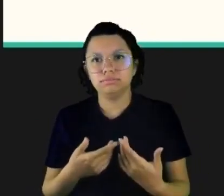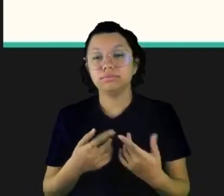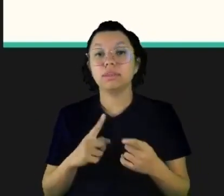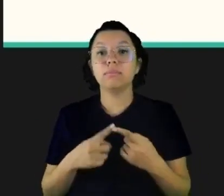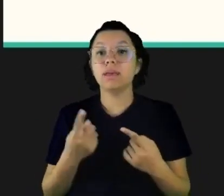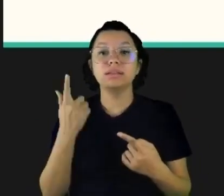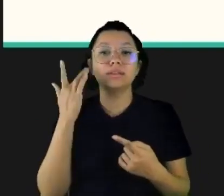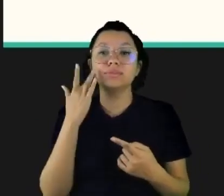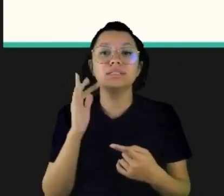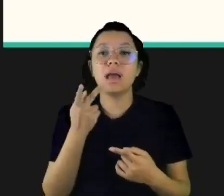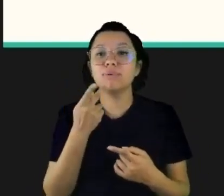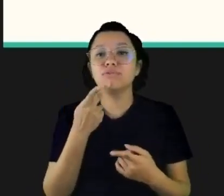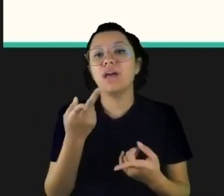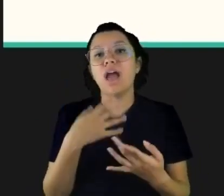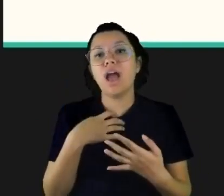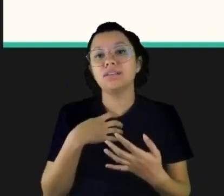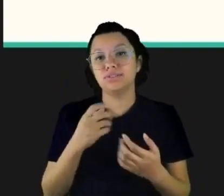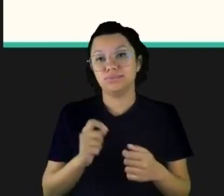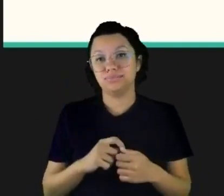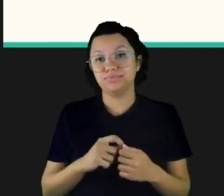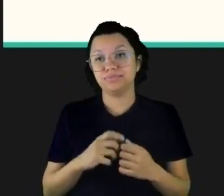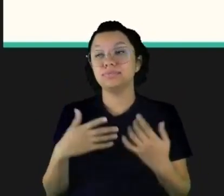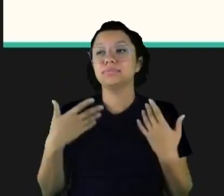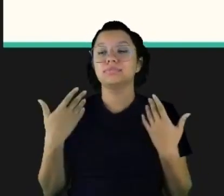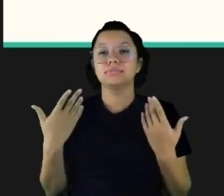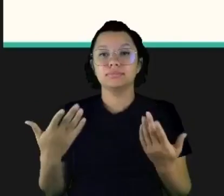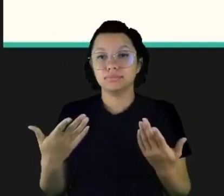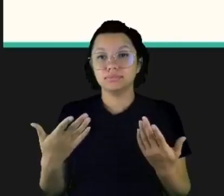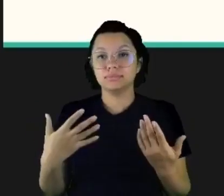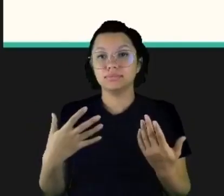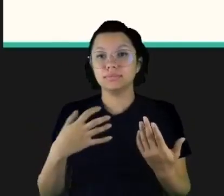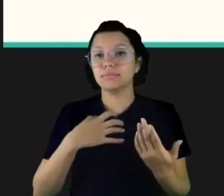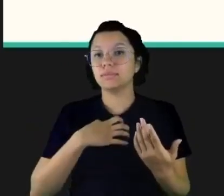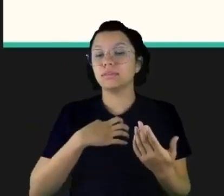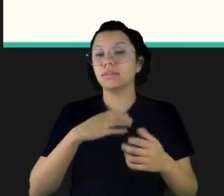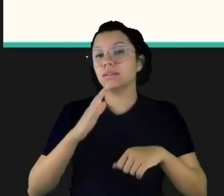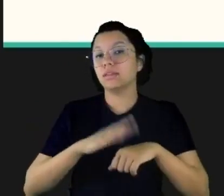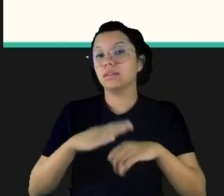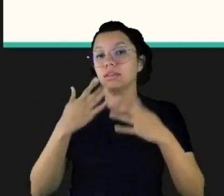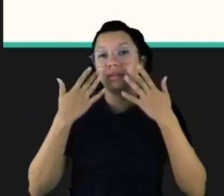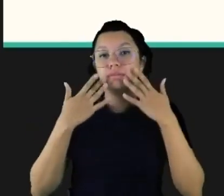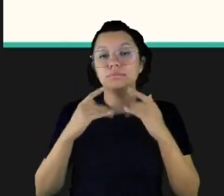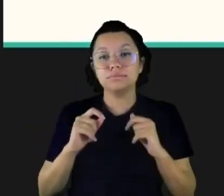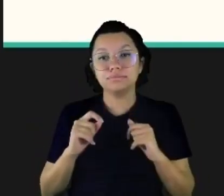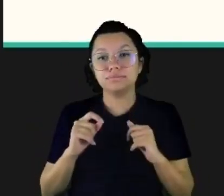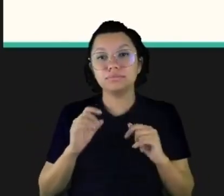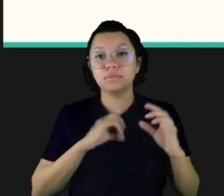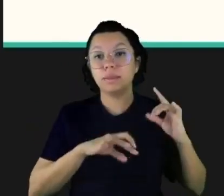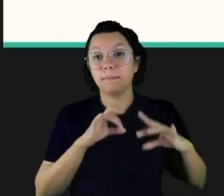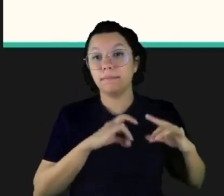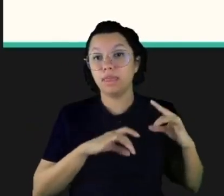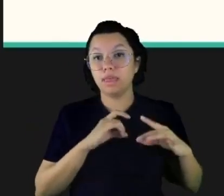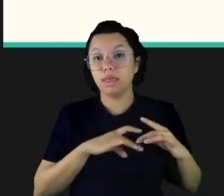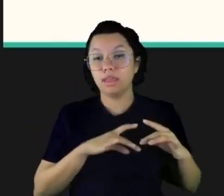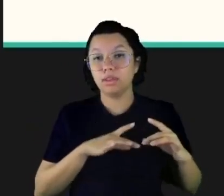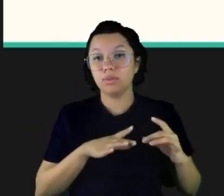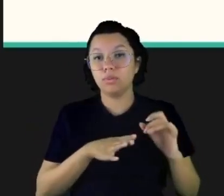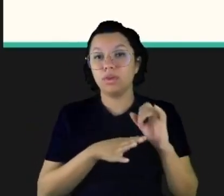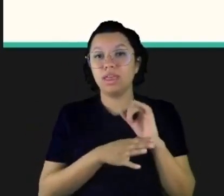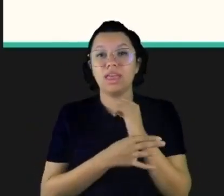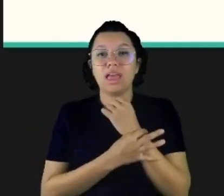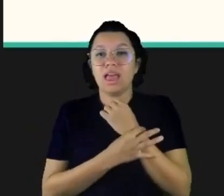está sentindo isso. Então, os sentimentos mais comuns é o medo e a insegurança. E